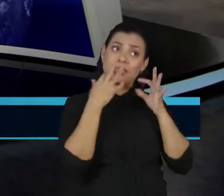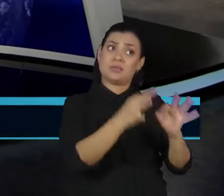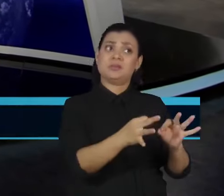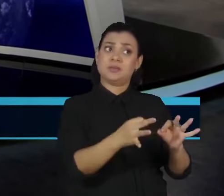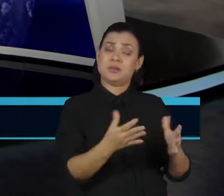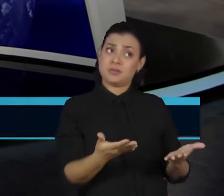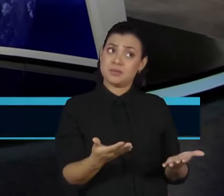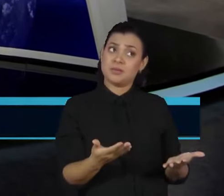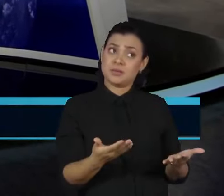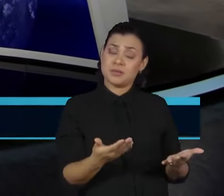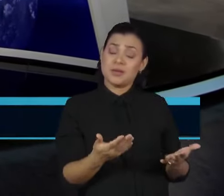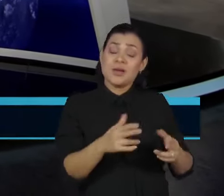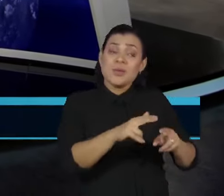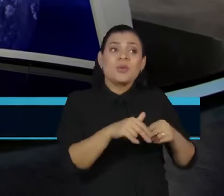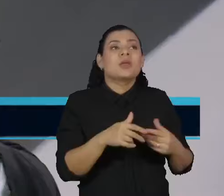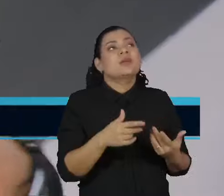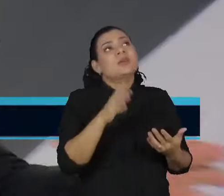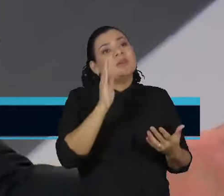por questões